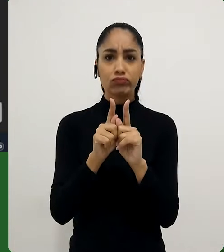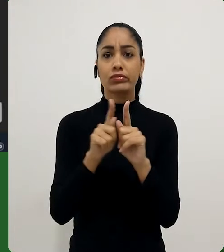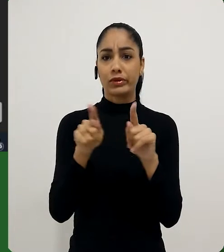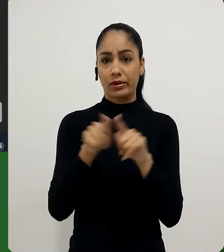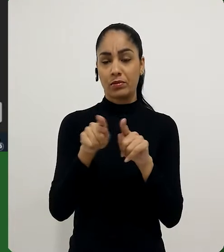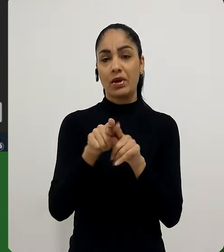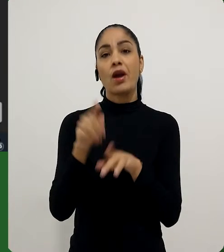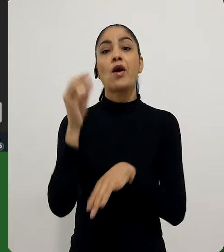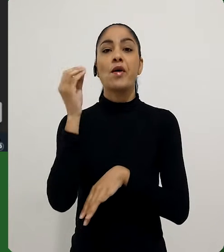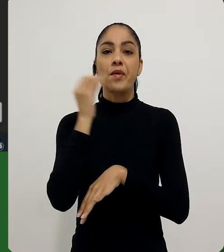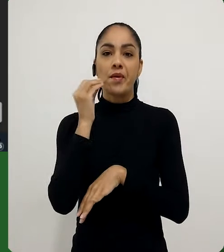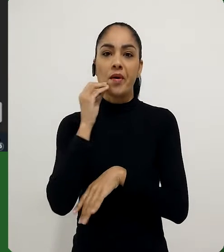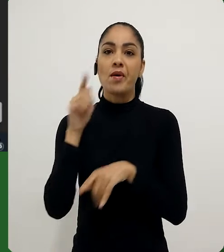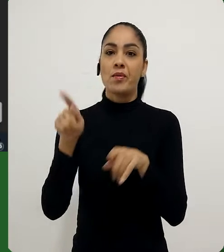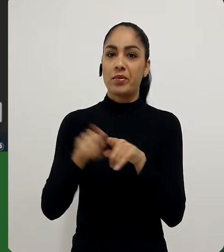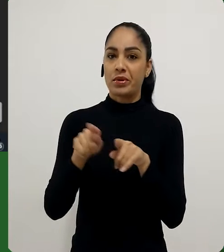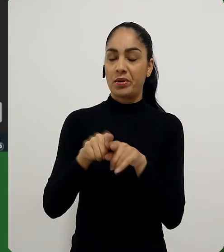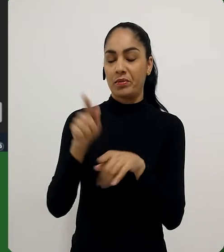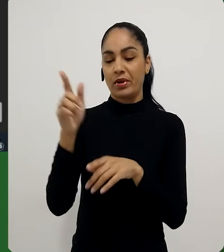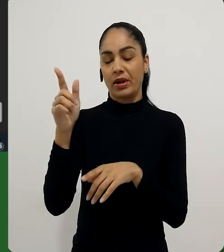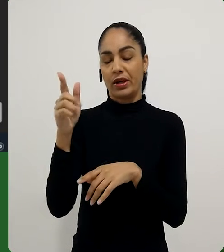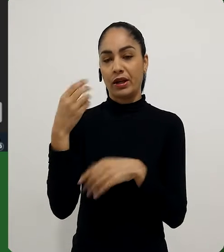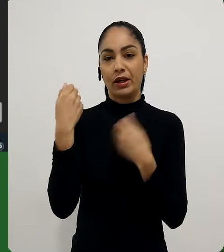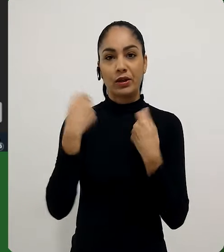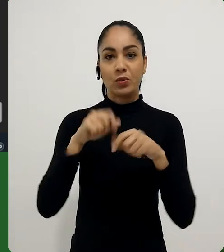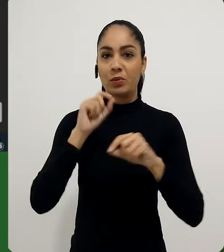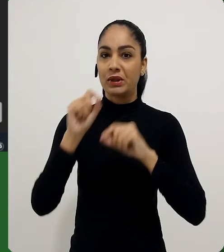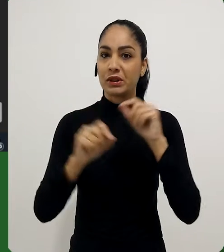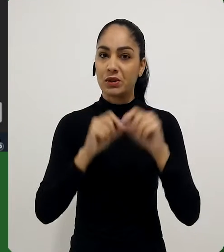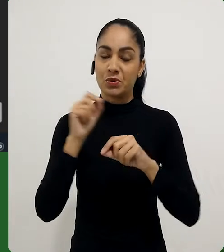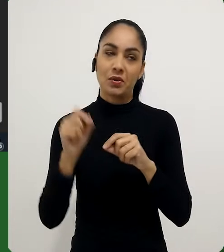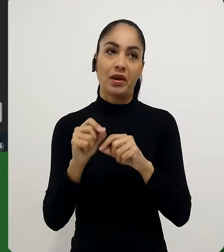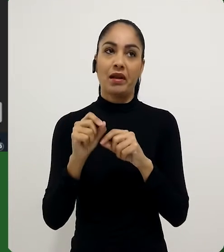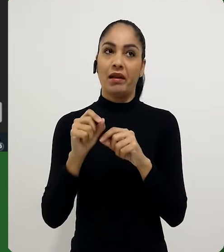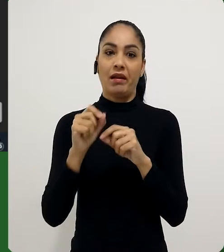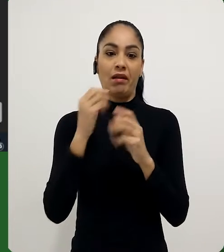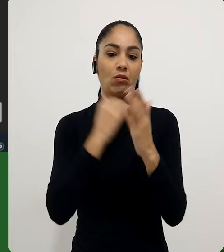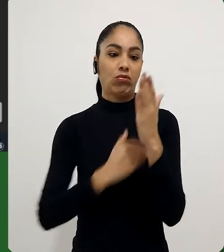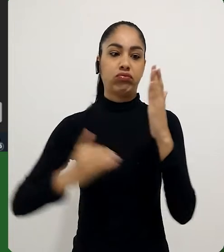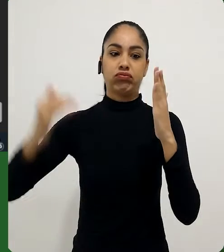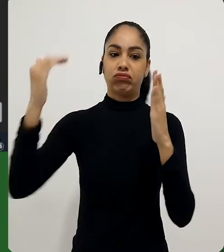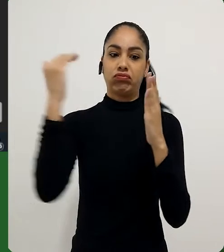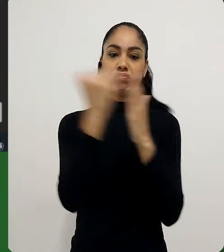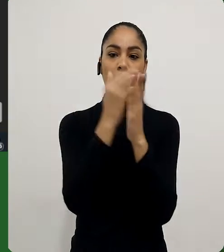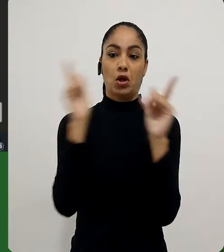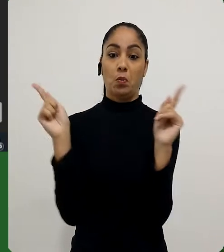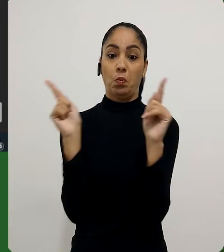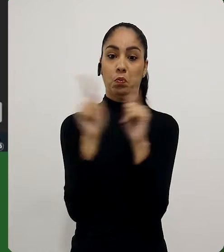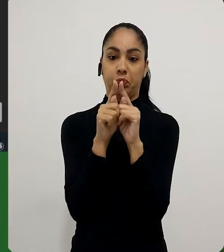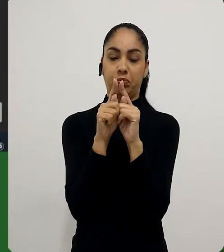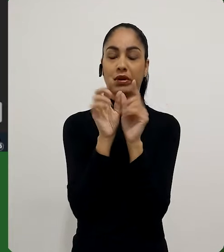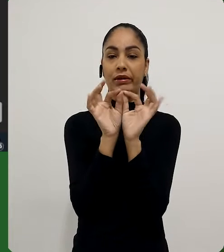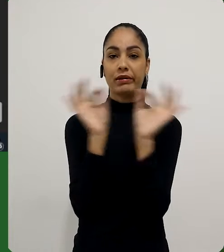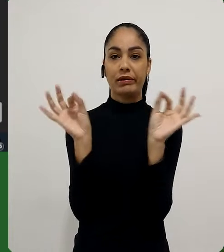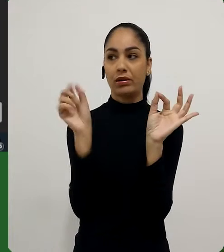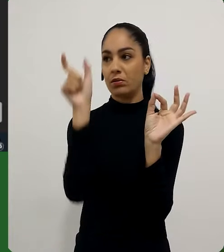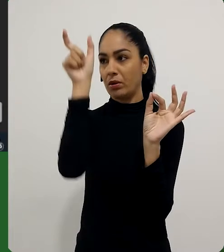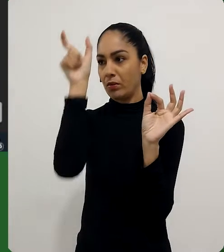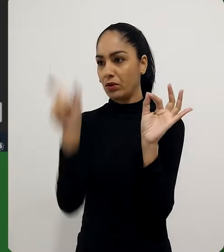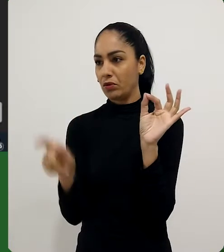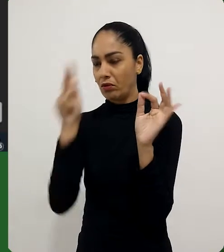objetivos, claros e sucintos. Claro que não devemos também exagerar, né? Ser tão